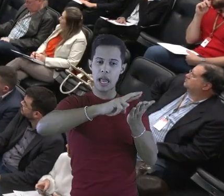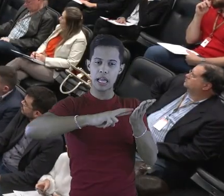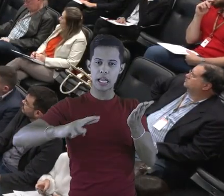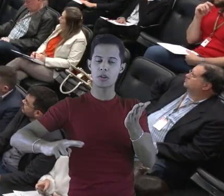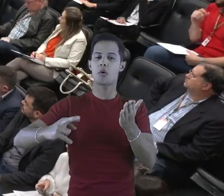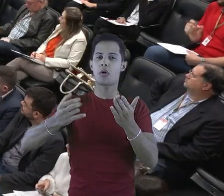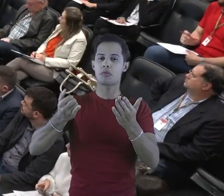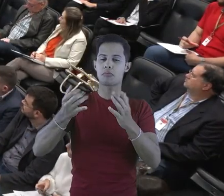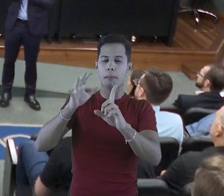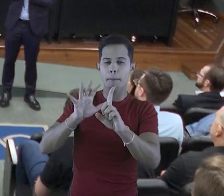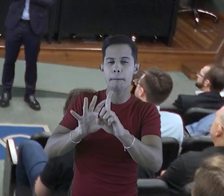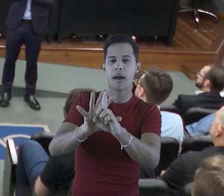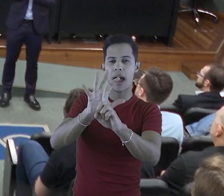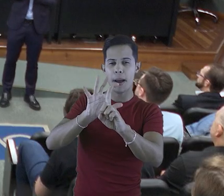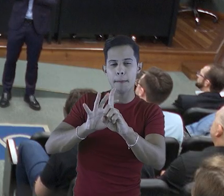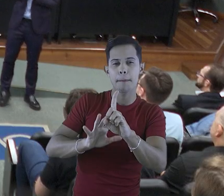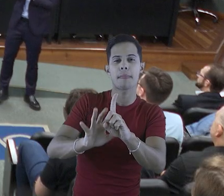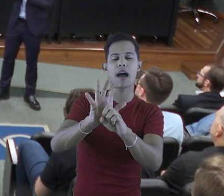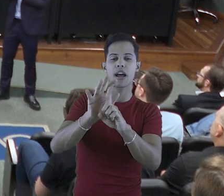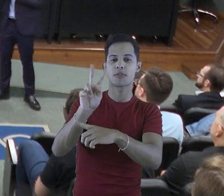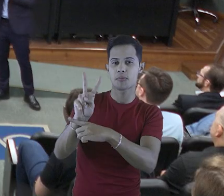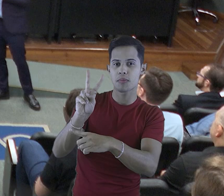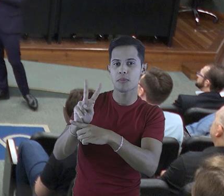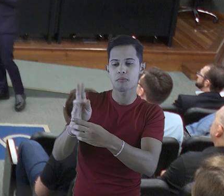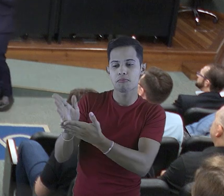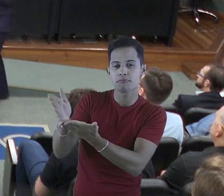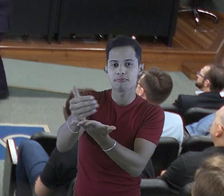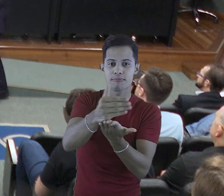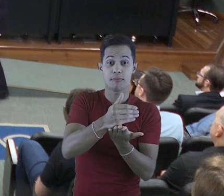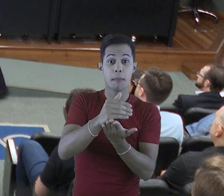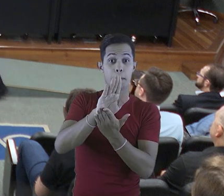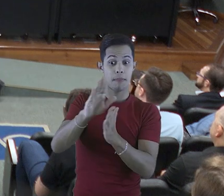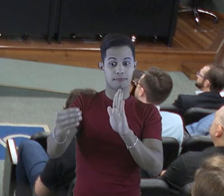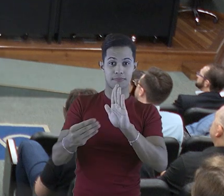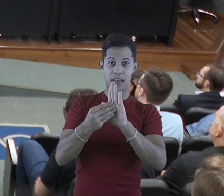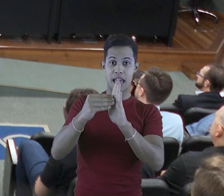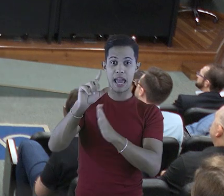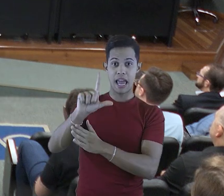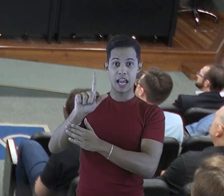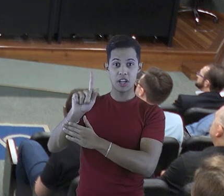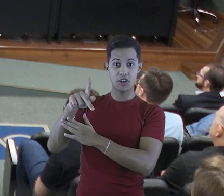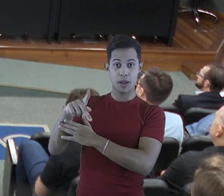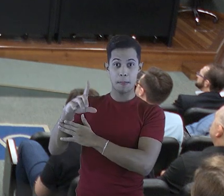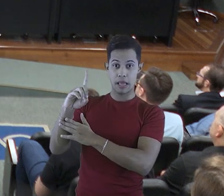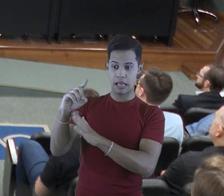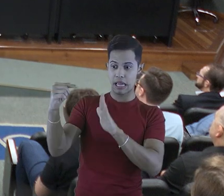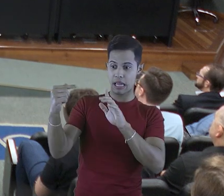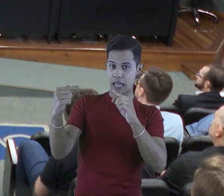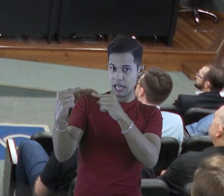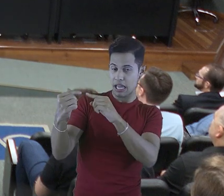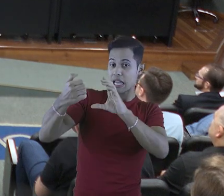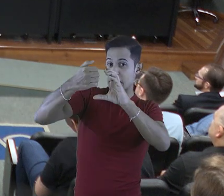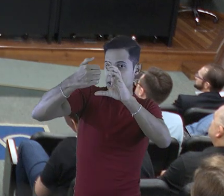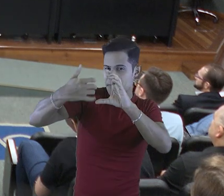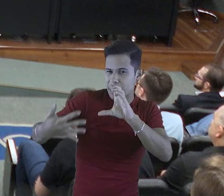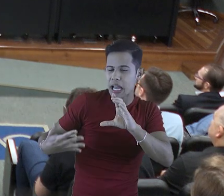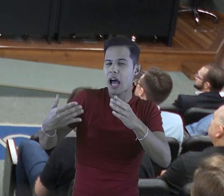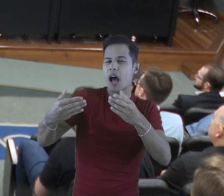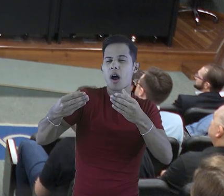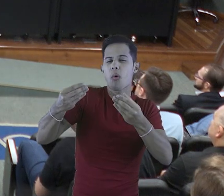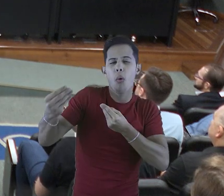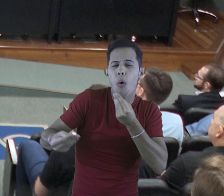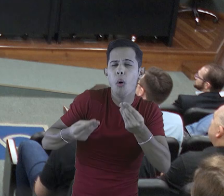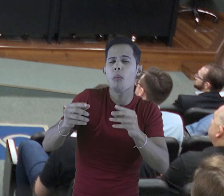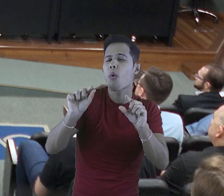dados. Então, a NPD ainda não disse o que é efetivamente o relatório de impacto à proteção de dados. Qual é